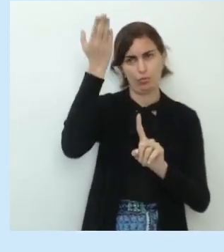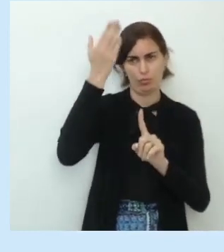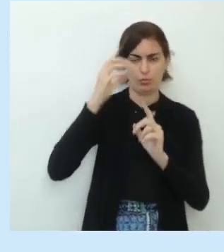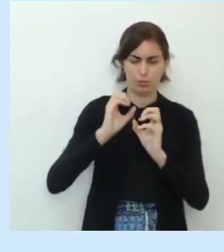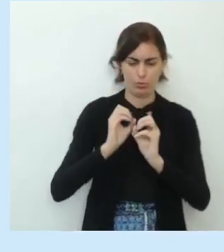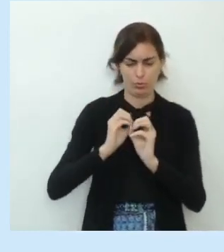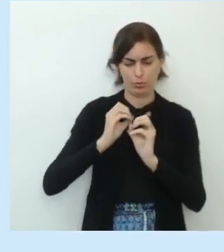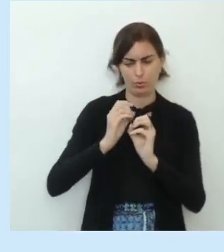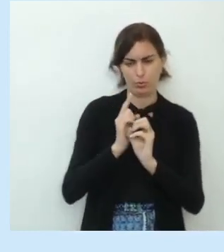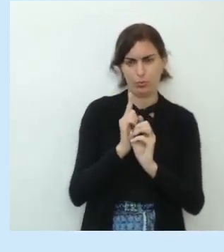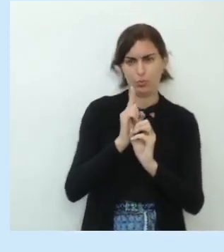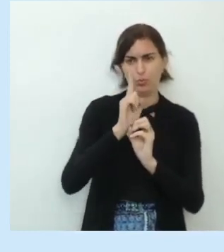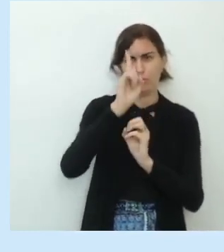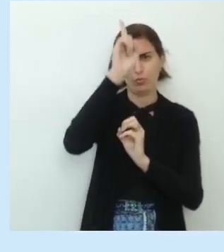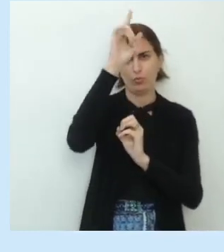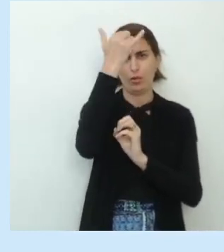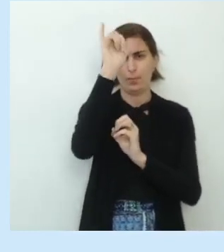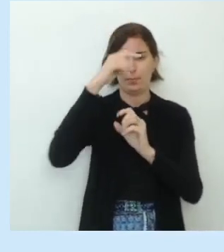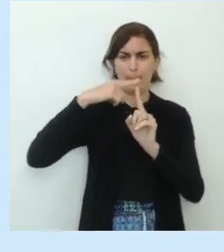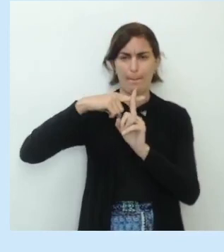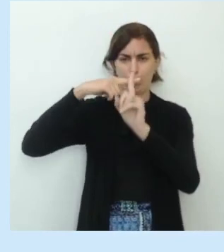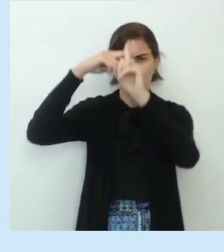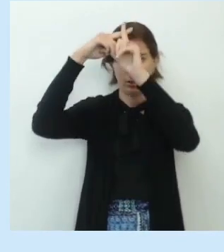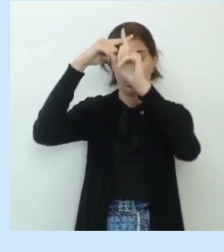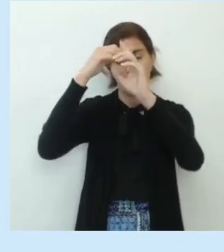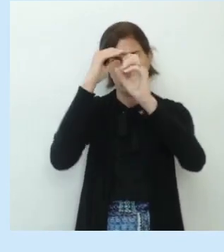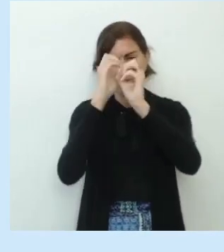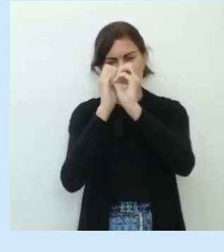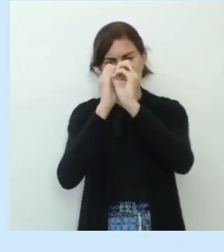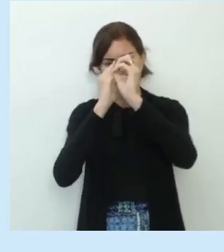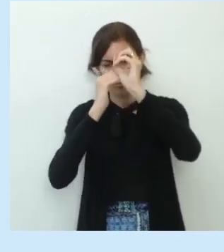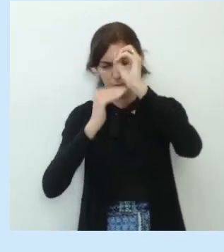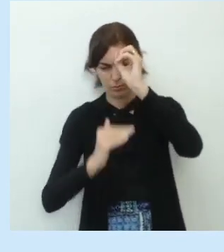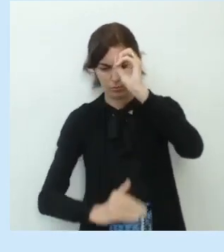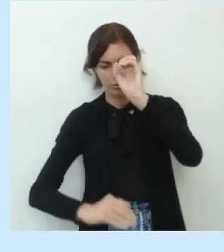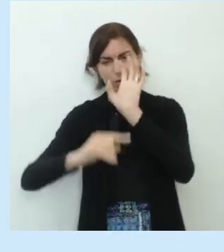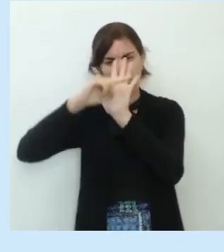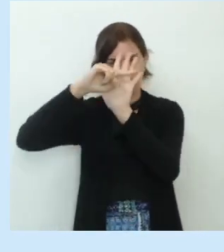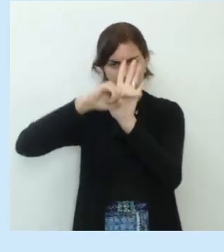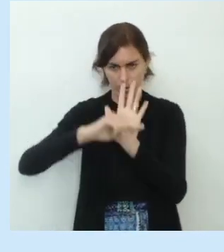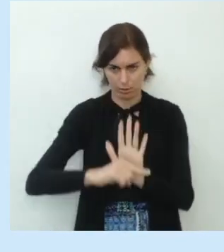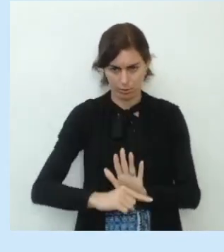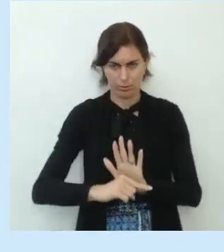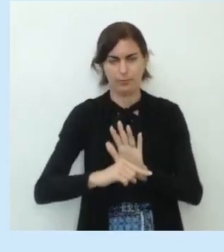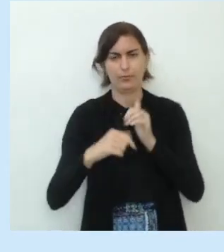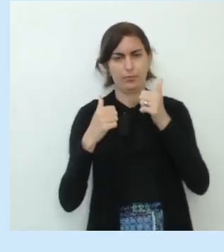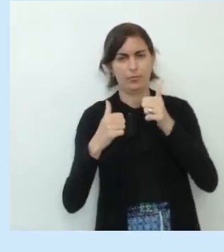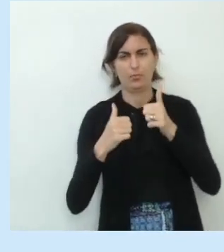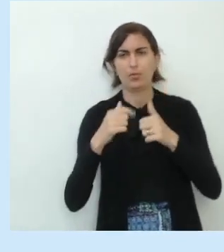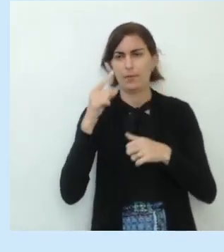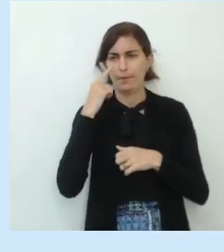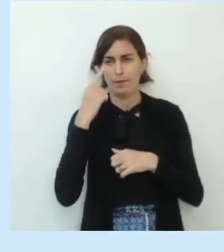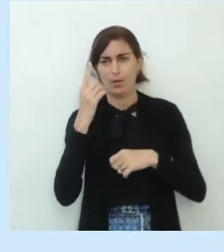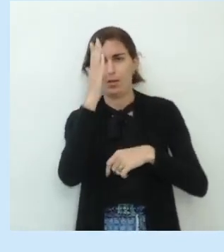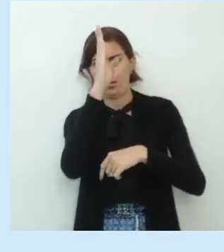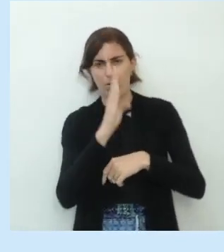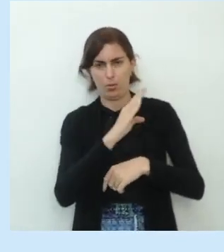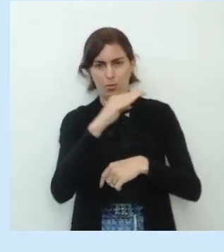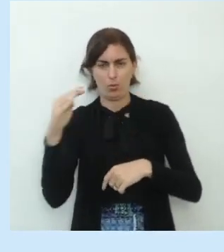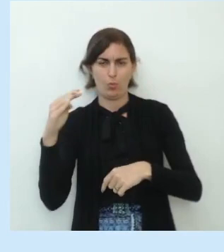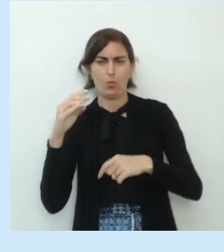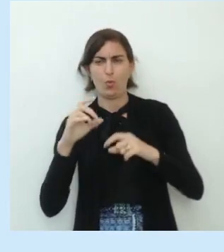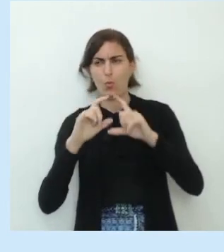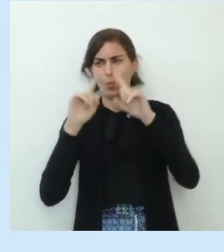do zero até o y, positivo, e descendo do zero, negativo. Agora, divide-se em quadrantes.